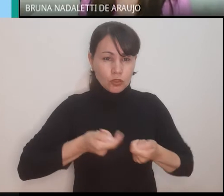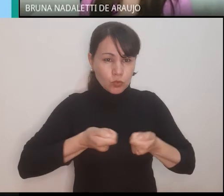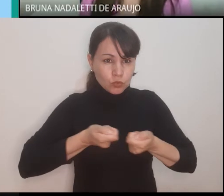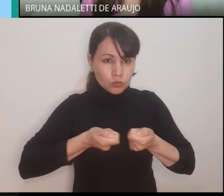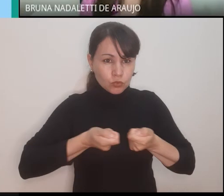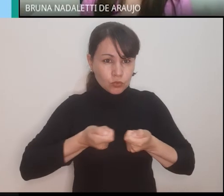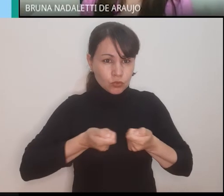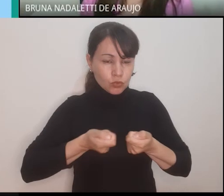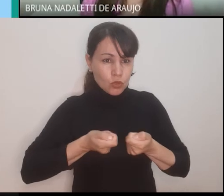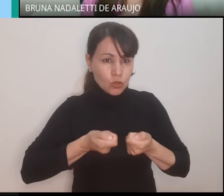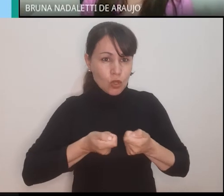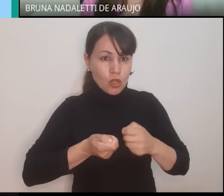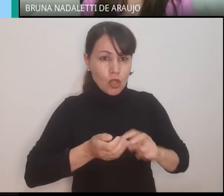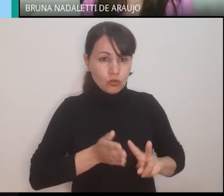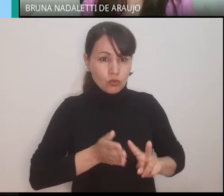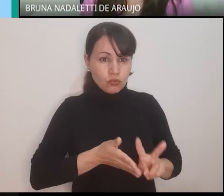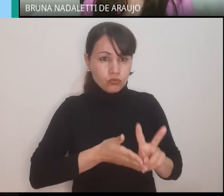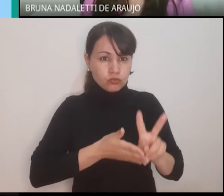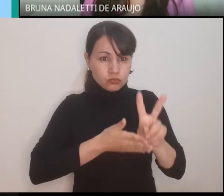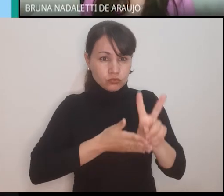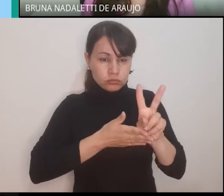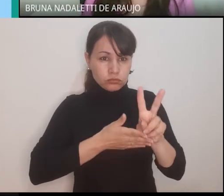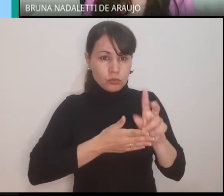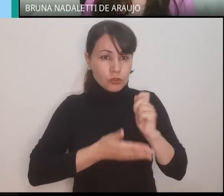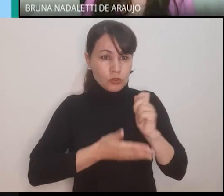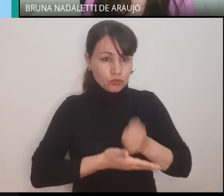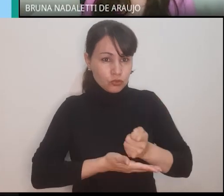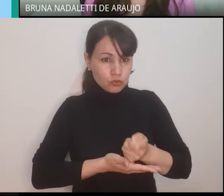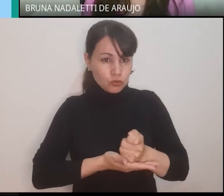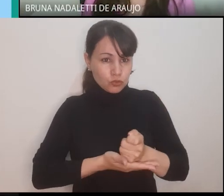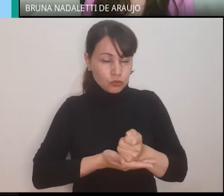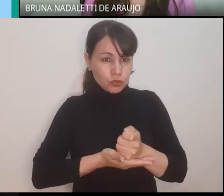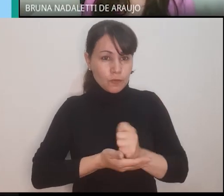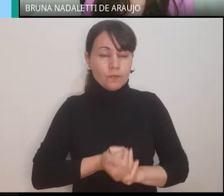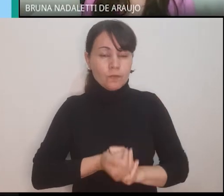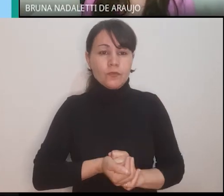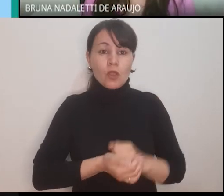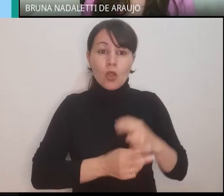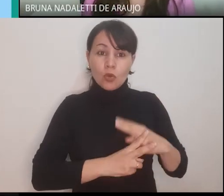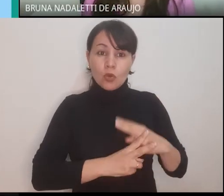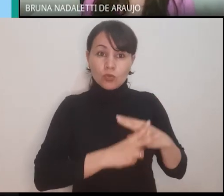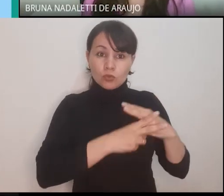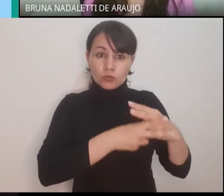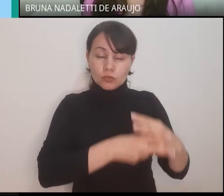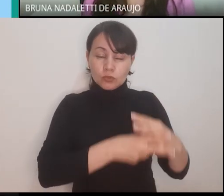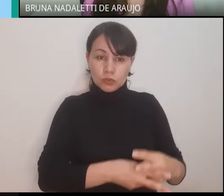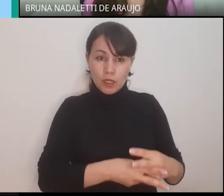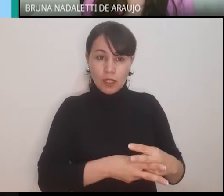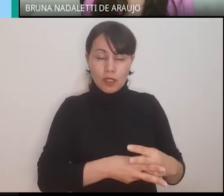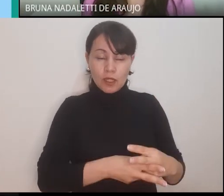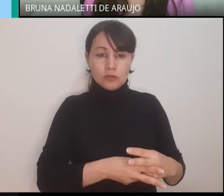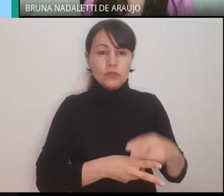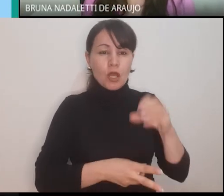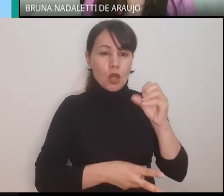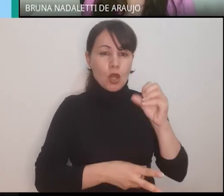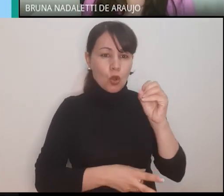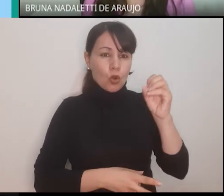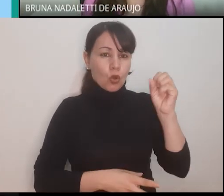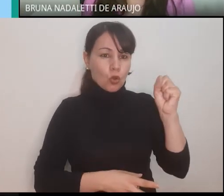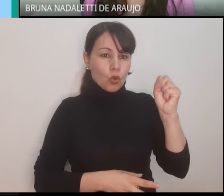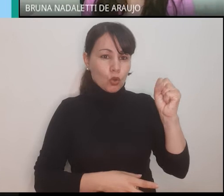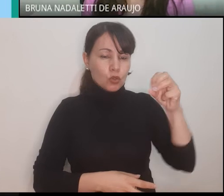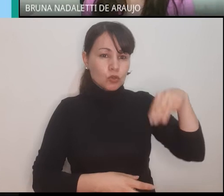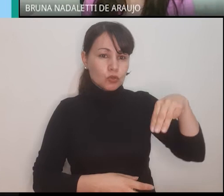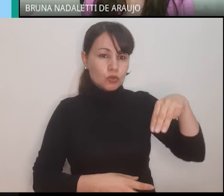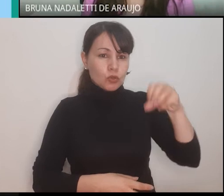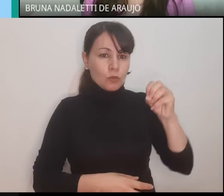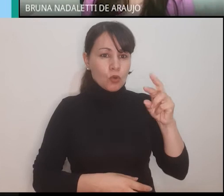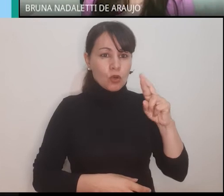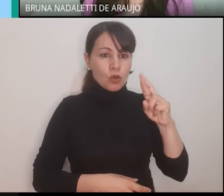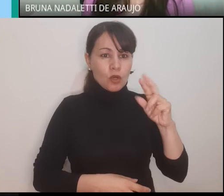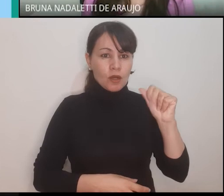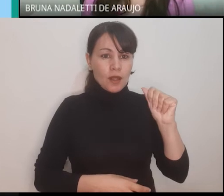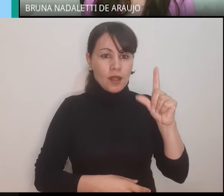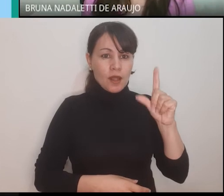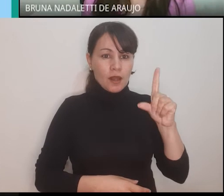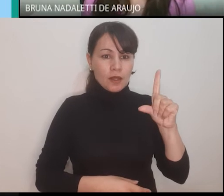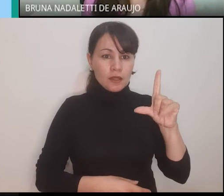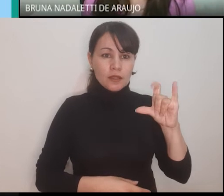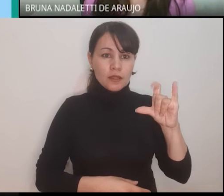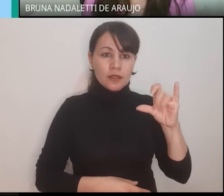diurese ou do volume urinário, a conservação da osmolaridade extracelular,